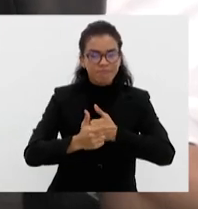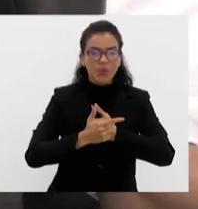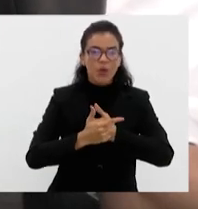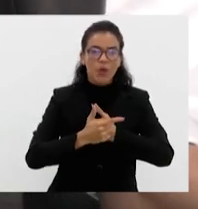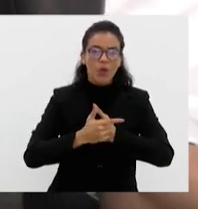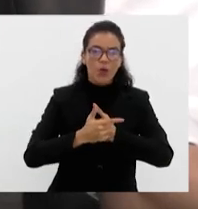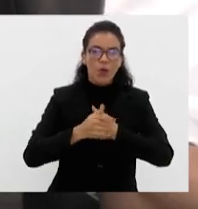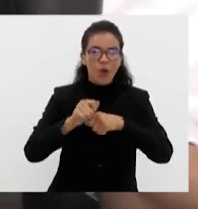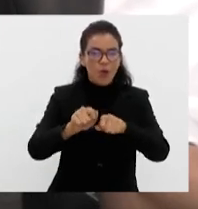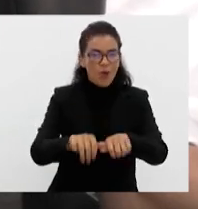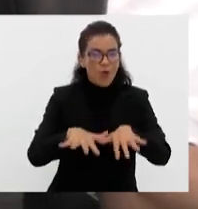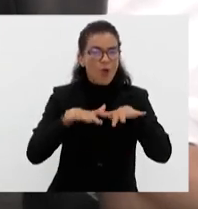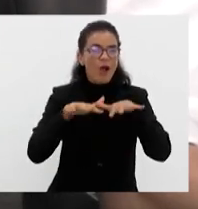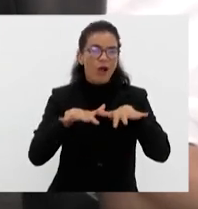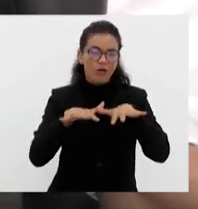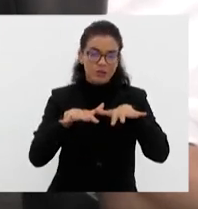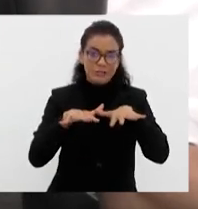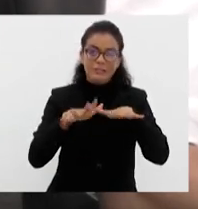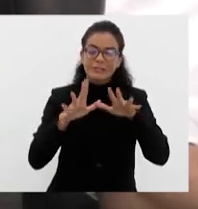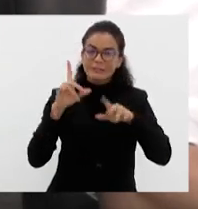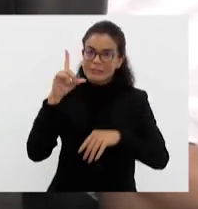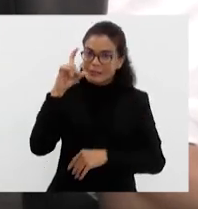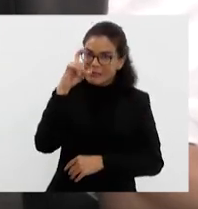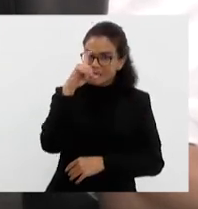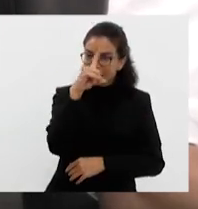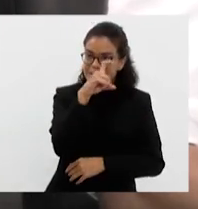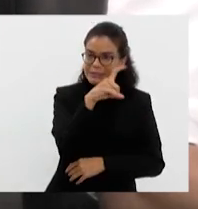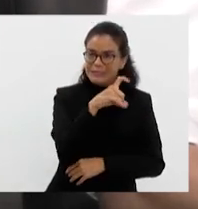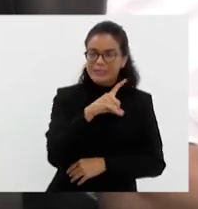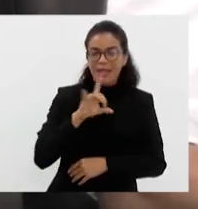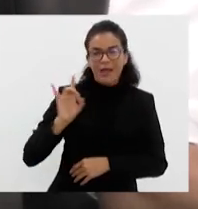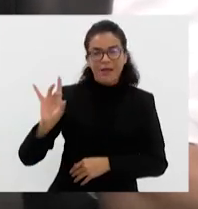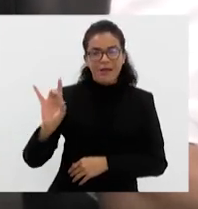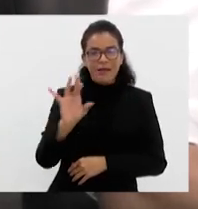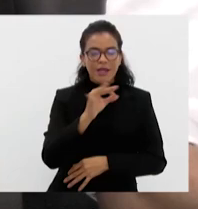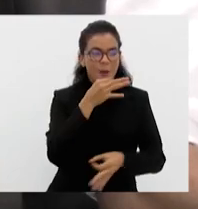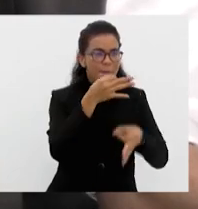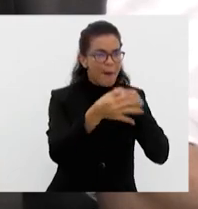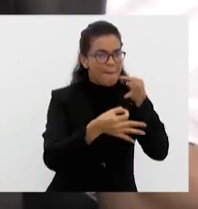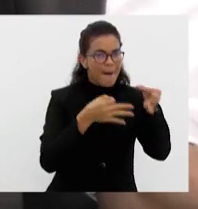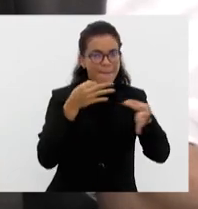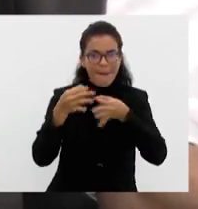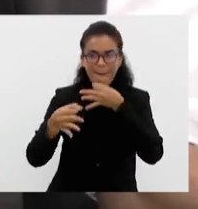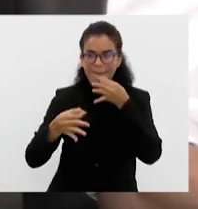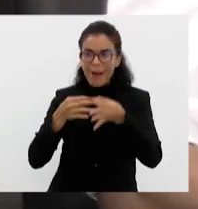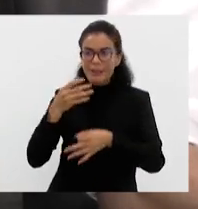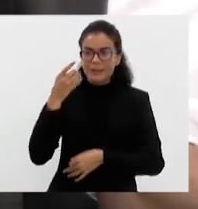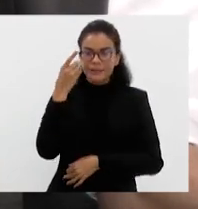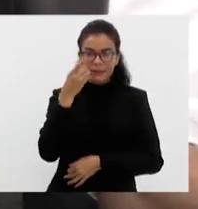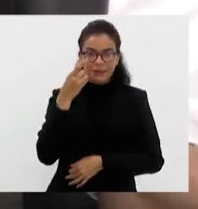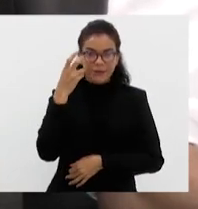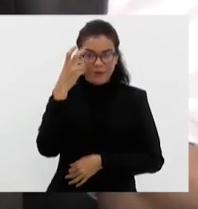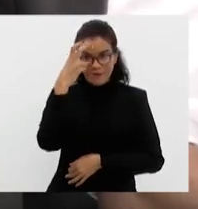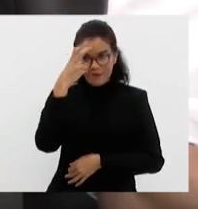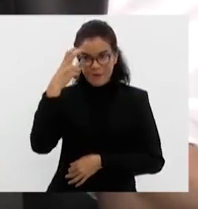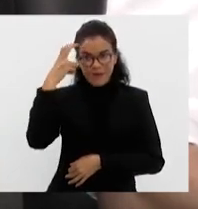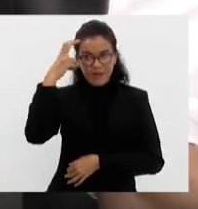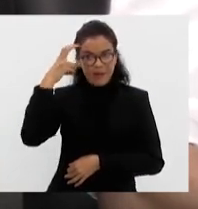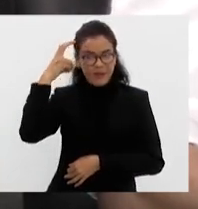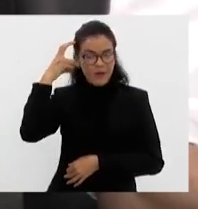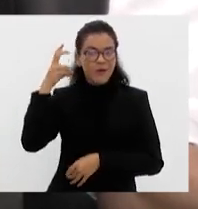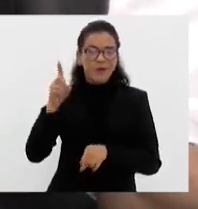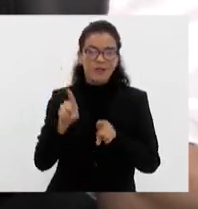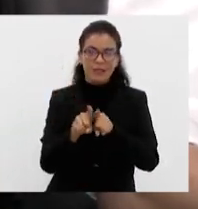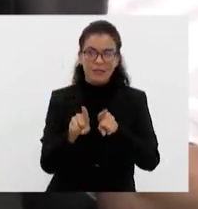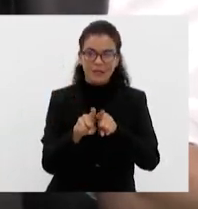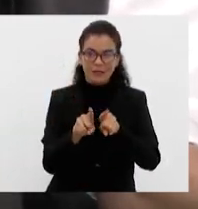complexa, verdade, delicada, fosse cada um expressando a sua opinião. Deputada Verônica usou da palavra, também eu usei da